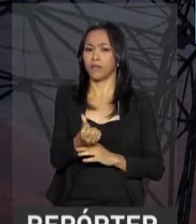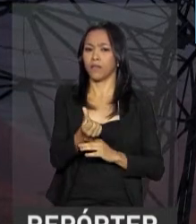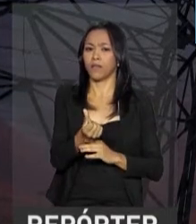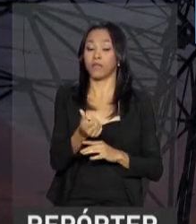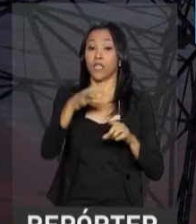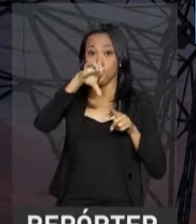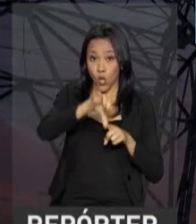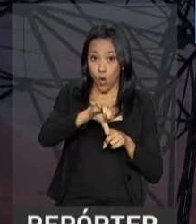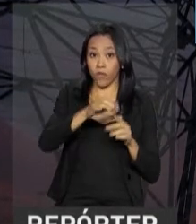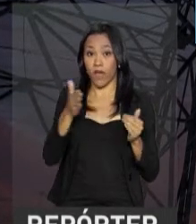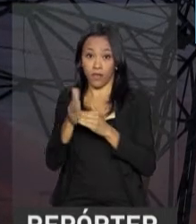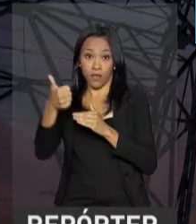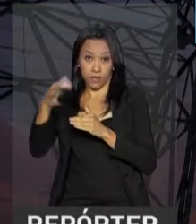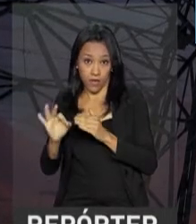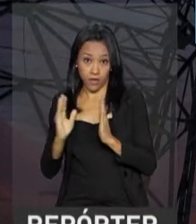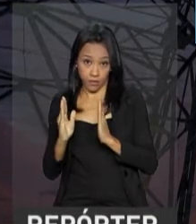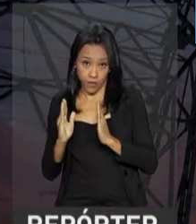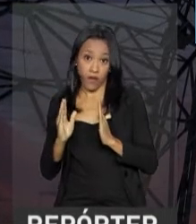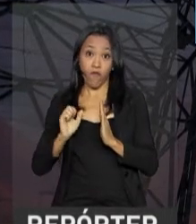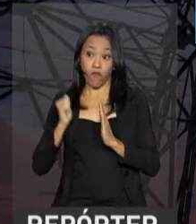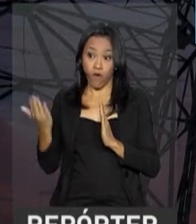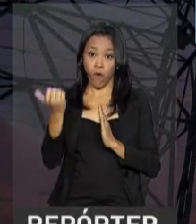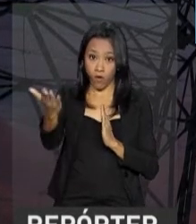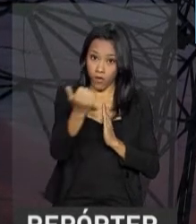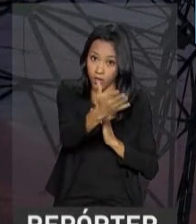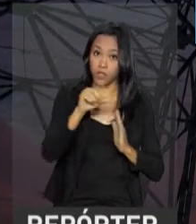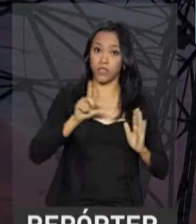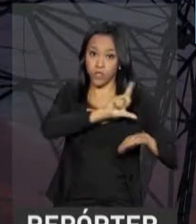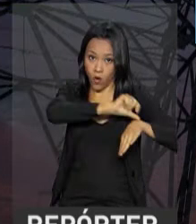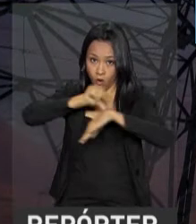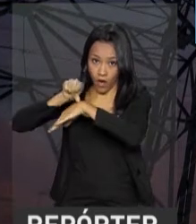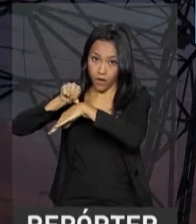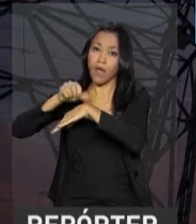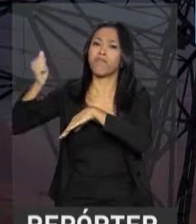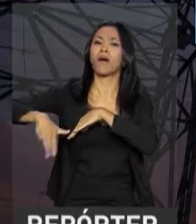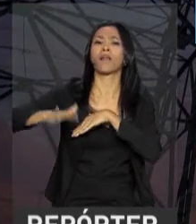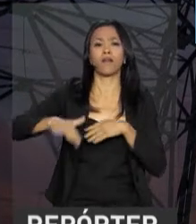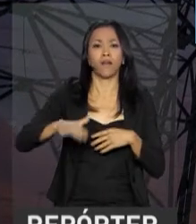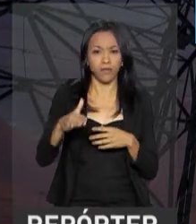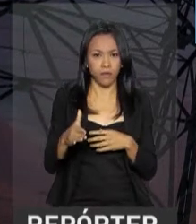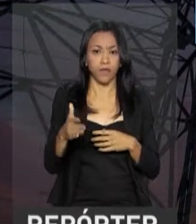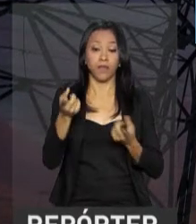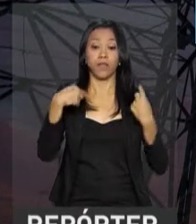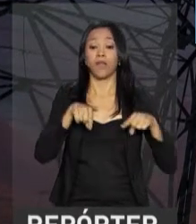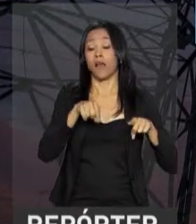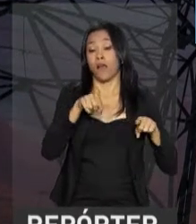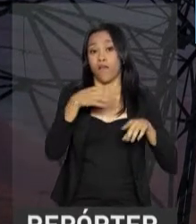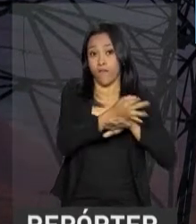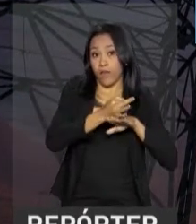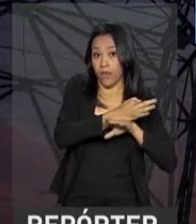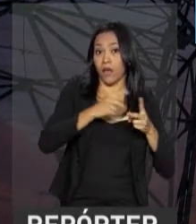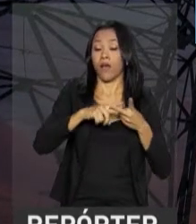nove da noite até as 10 horas desses horários a tarifa de energia elétrica vai ser mais barata feriados e finais de semana